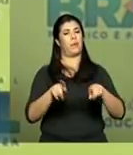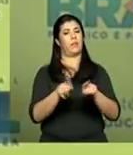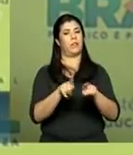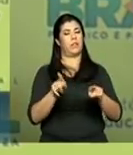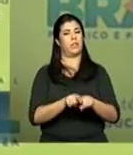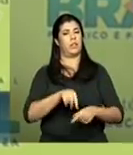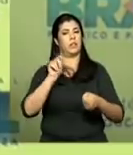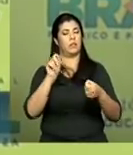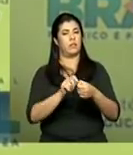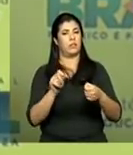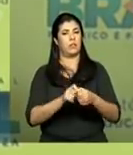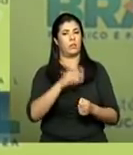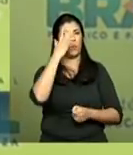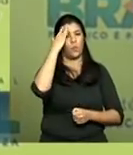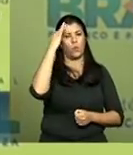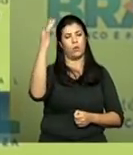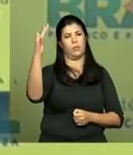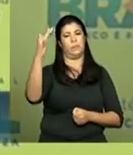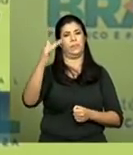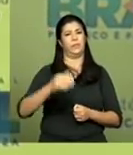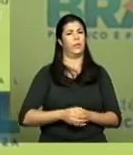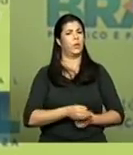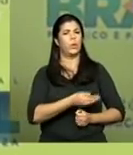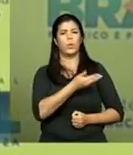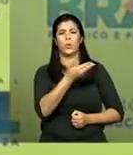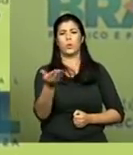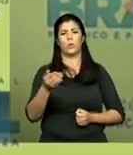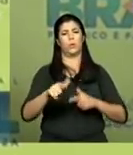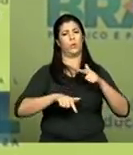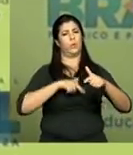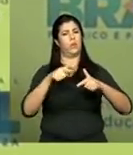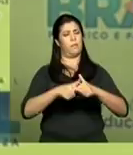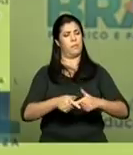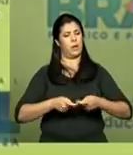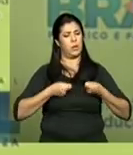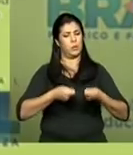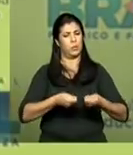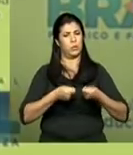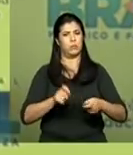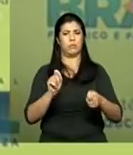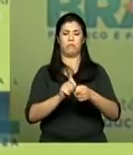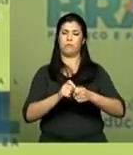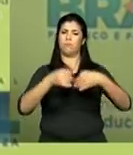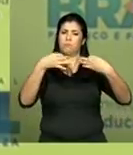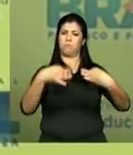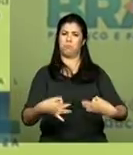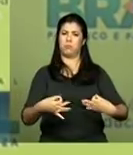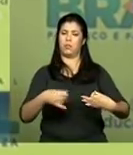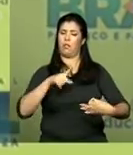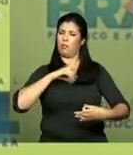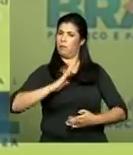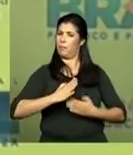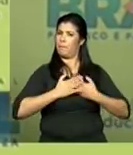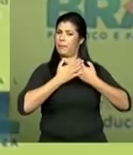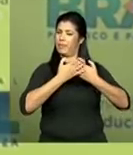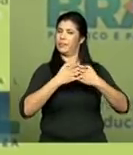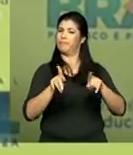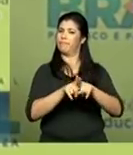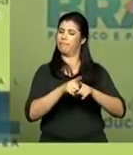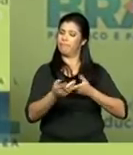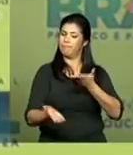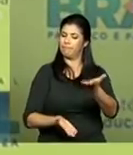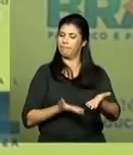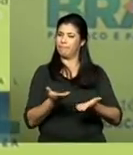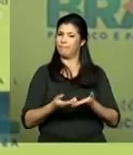de realização de sonhos. Todo o trabalho que me disponho a fazer, o faço com paixão, com